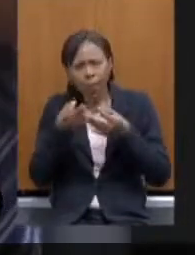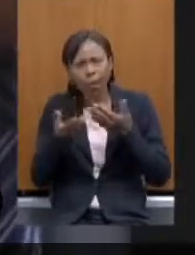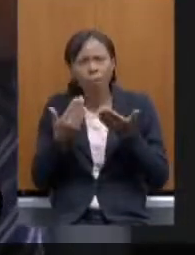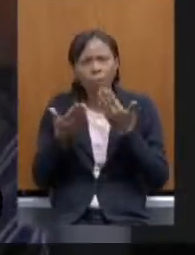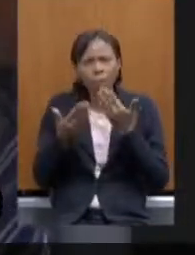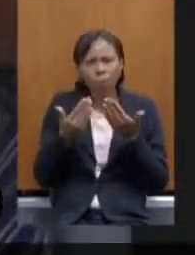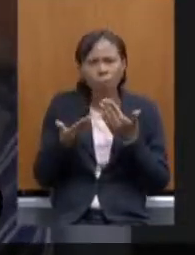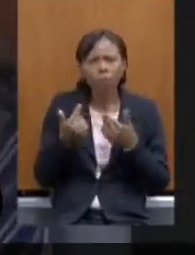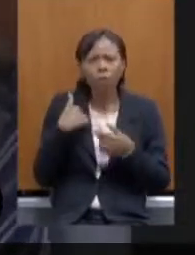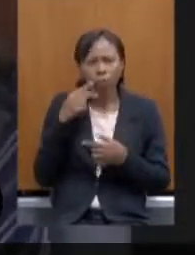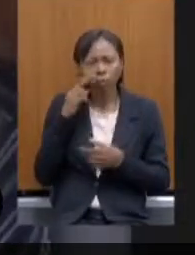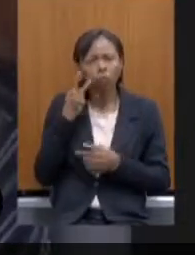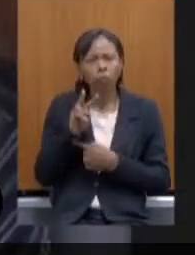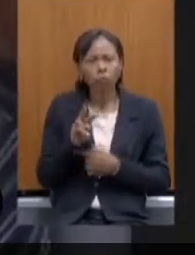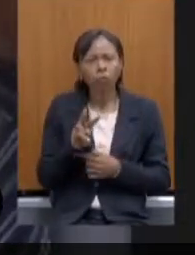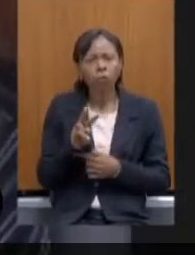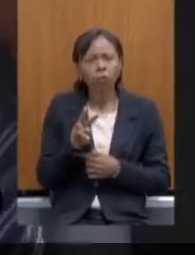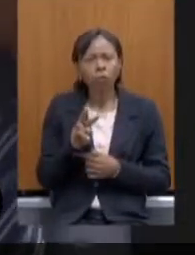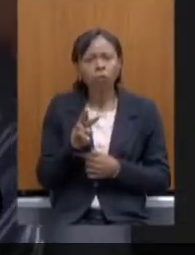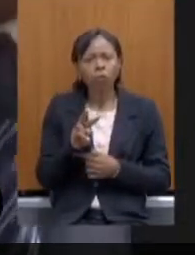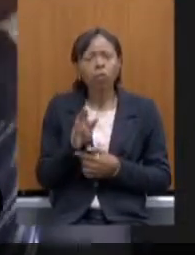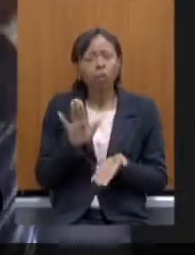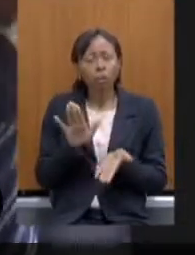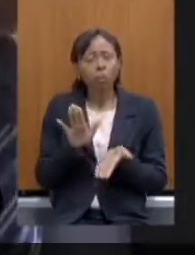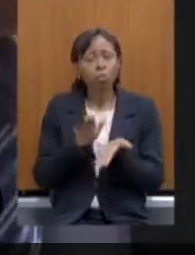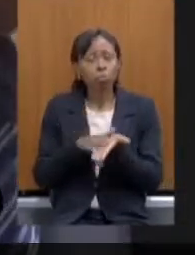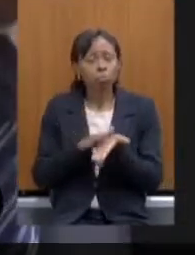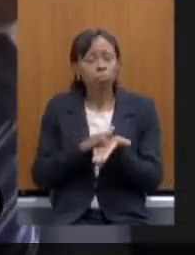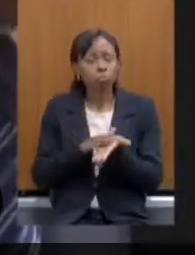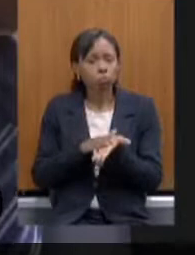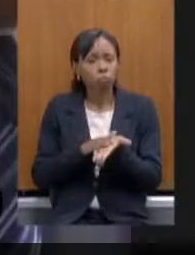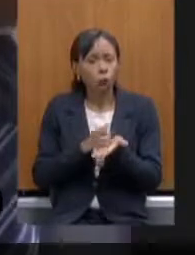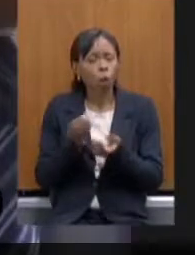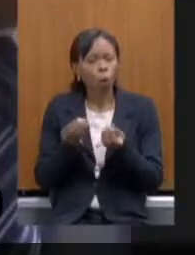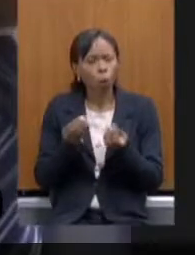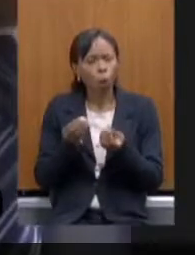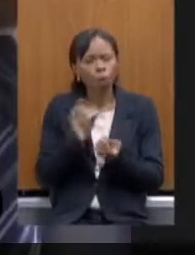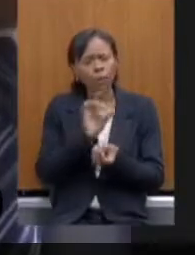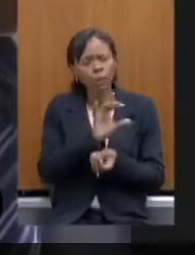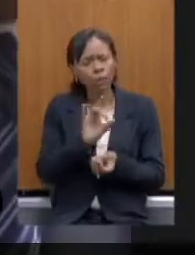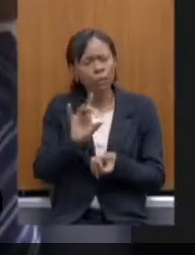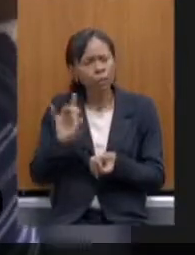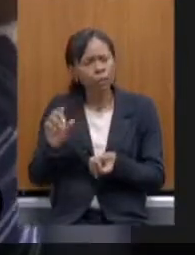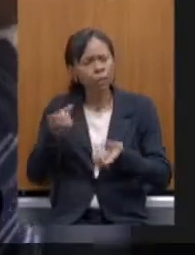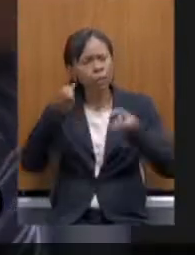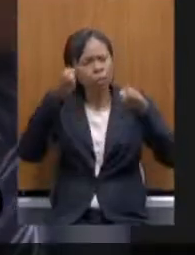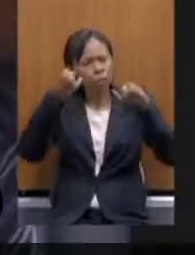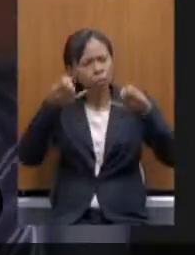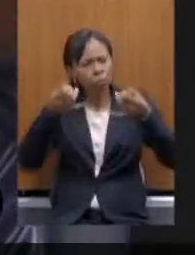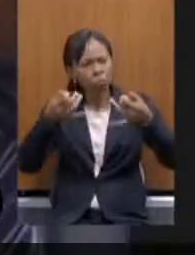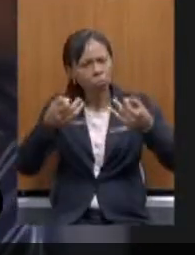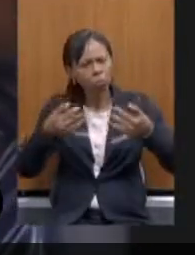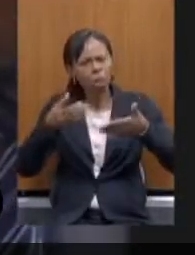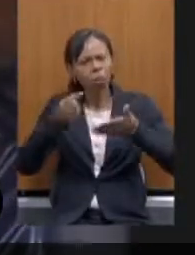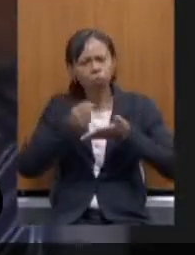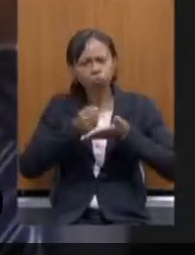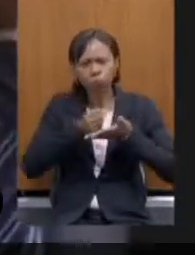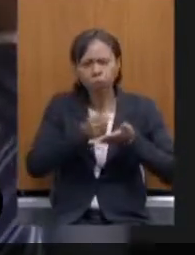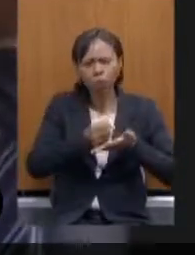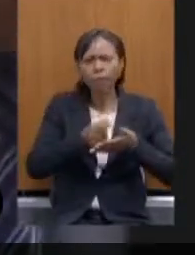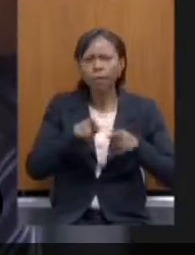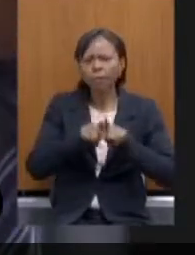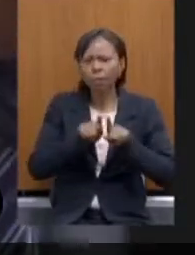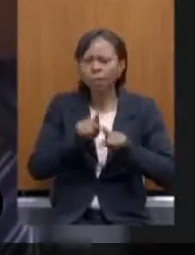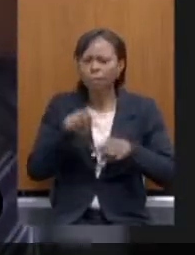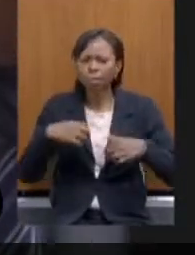deles e às vezes ao mesmo pela forma com que cada um cruz as suas contribuições e as suas